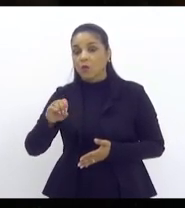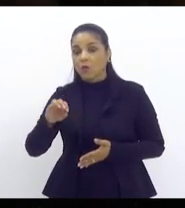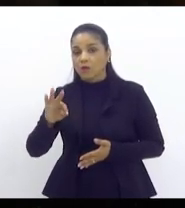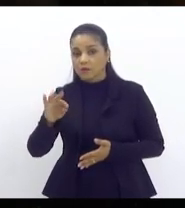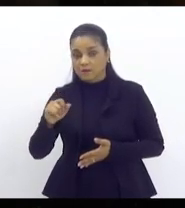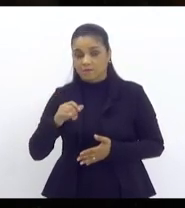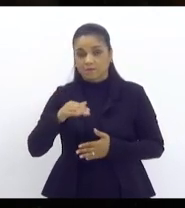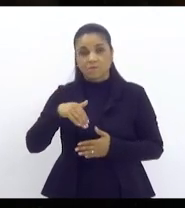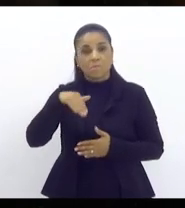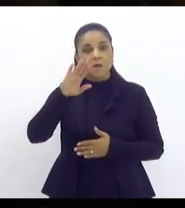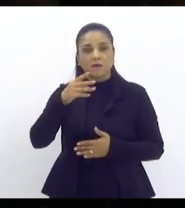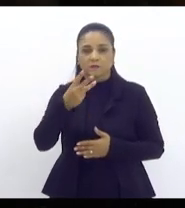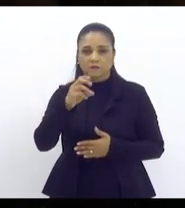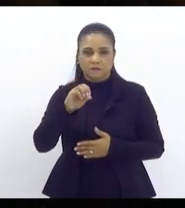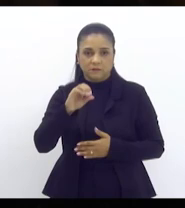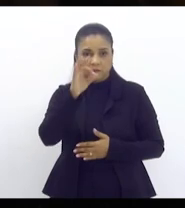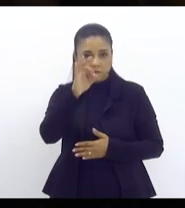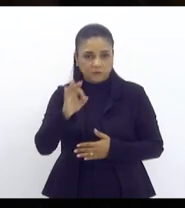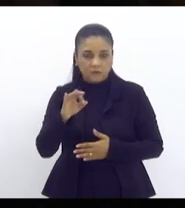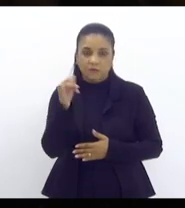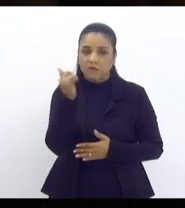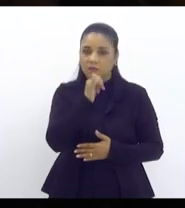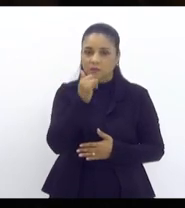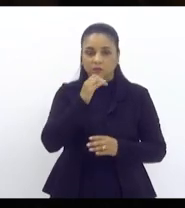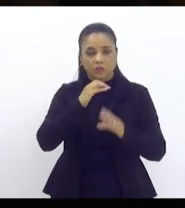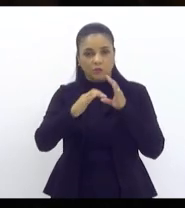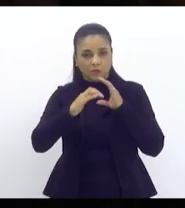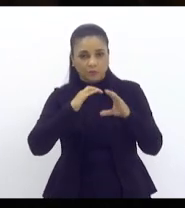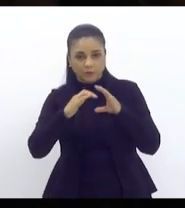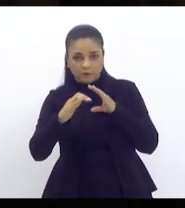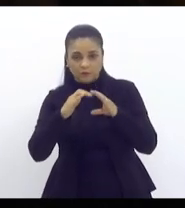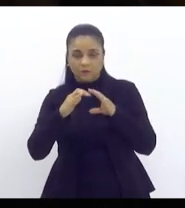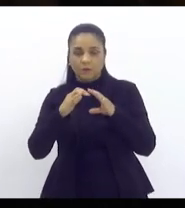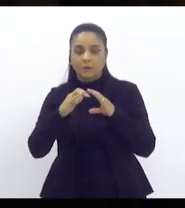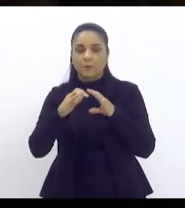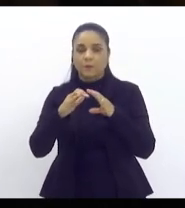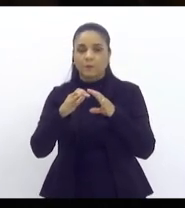30% de energia, telecomunicações e